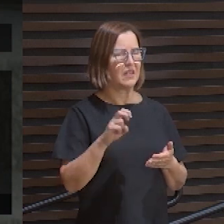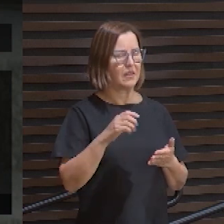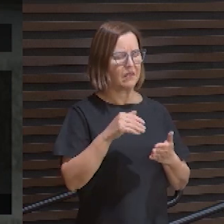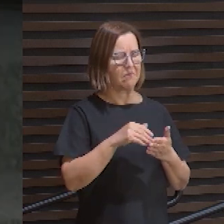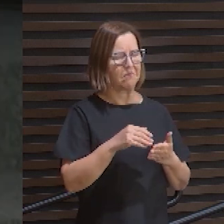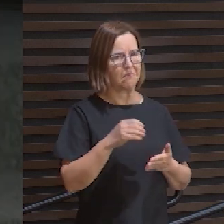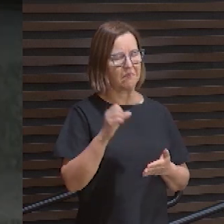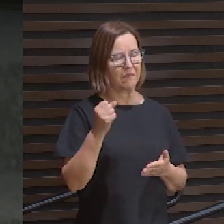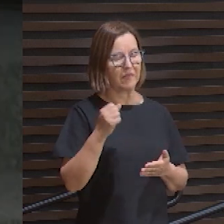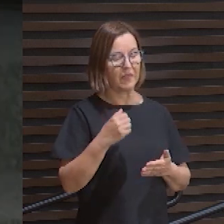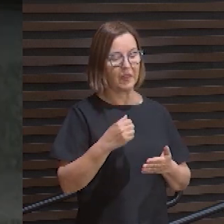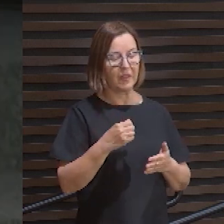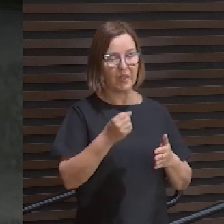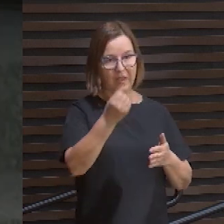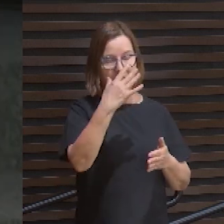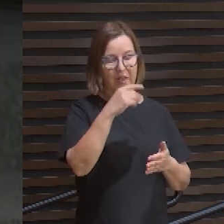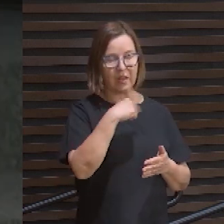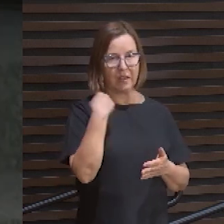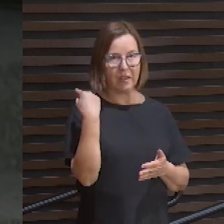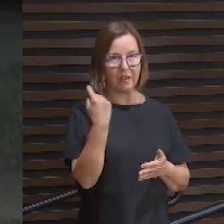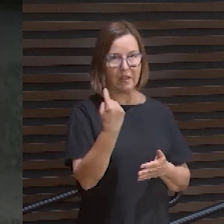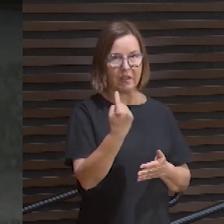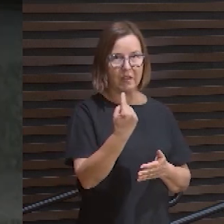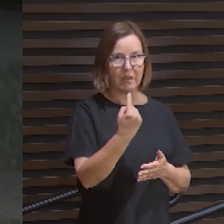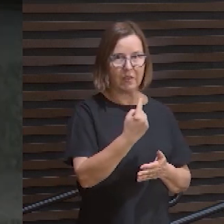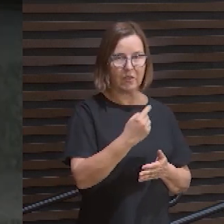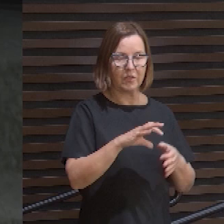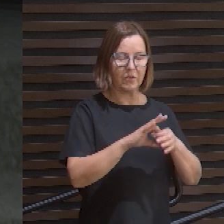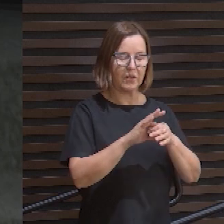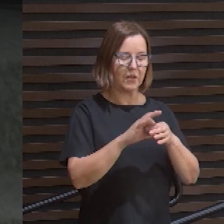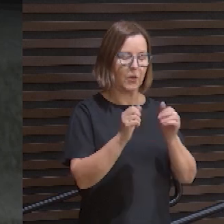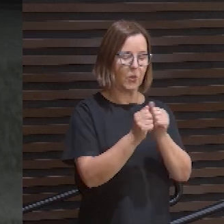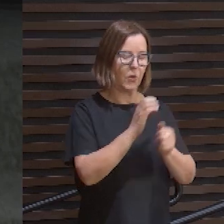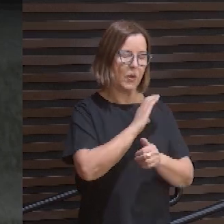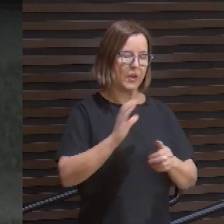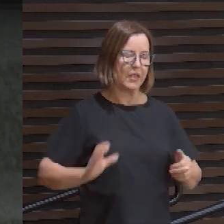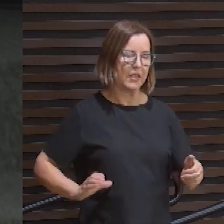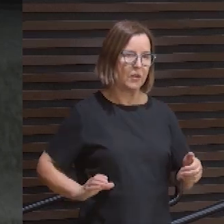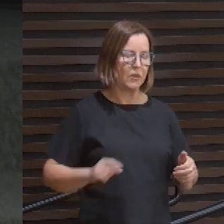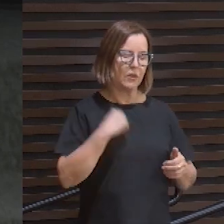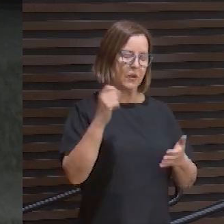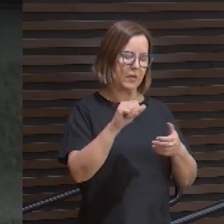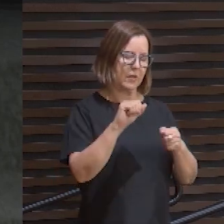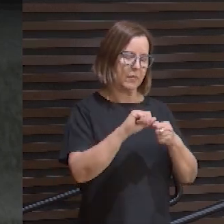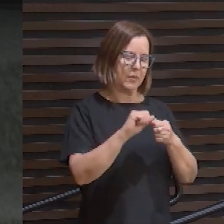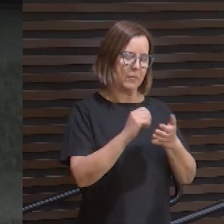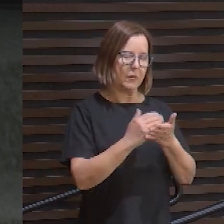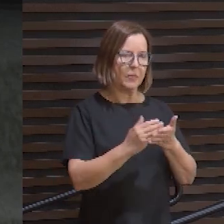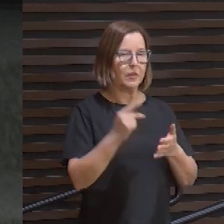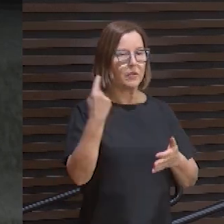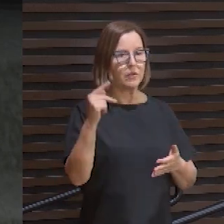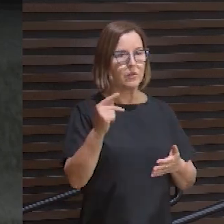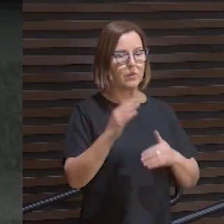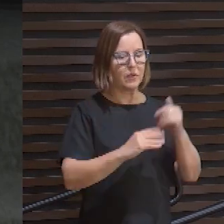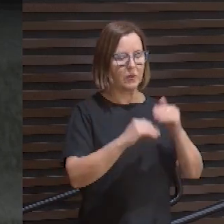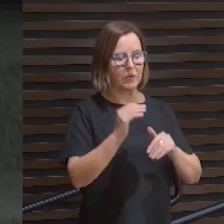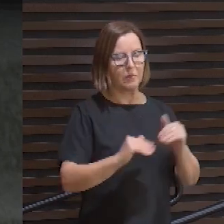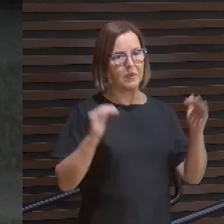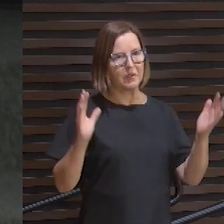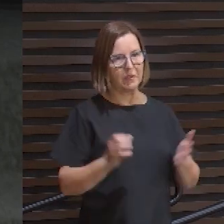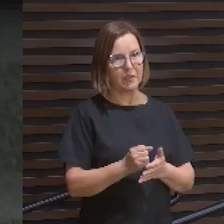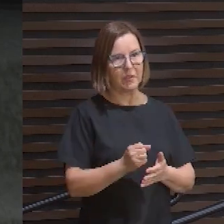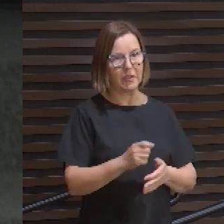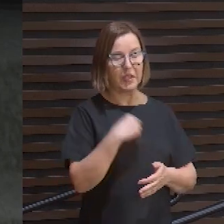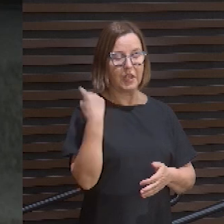união com Cristo, nós participamos de sua obra redentora e somos transformados por sua